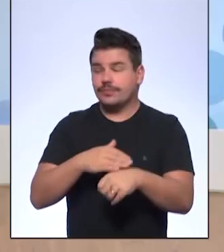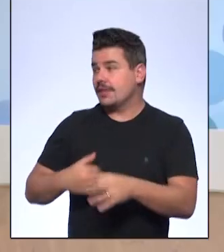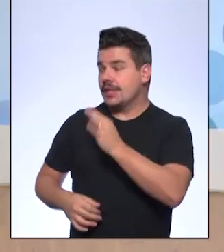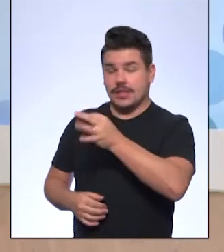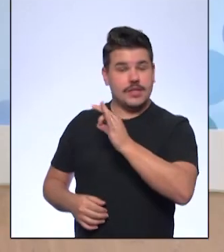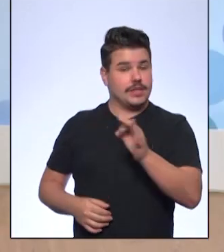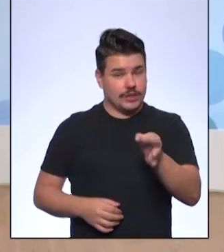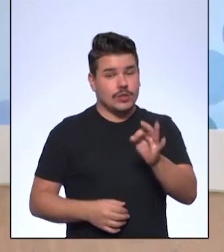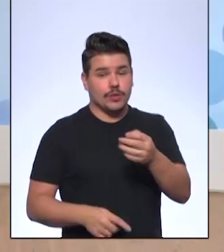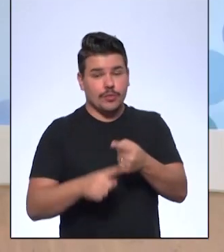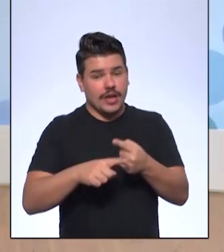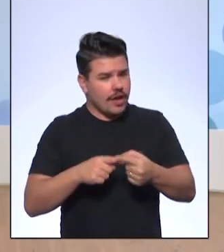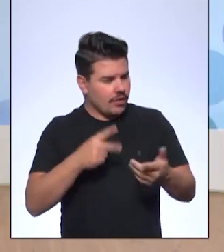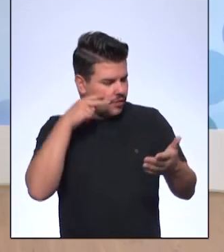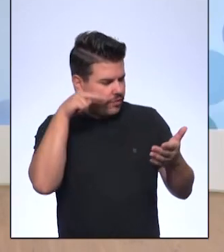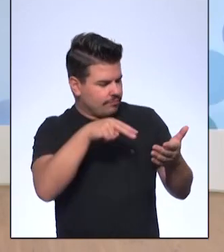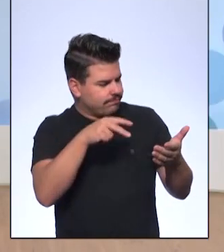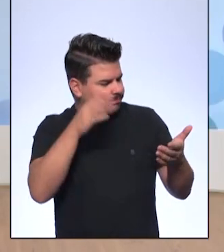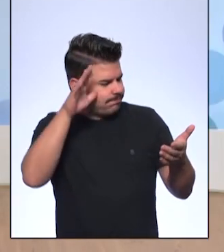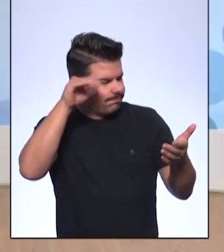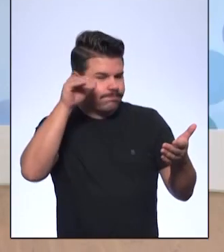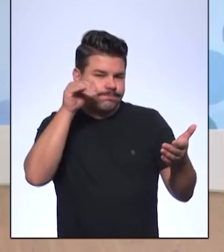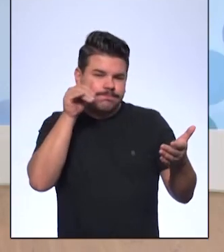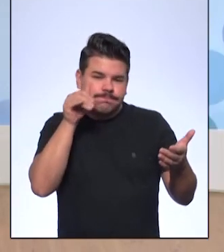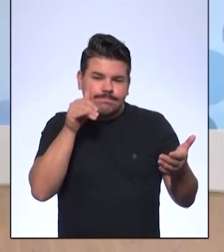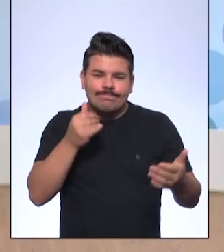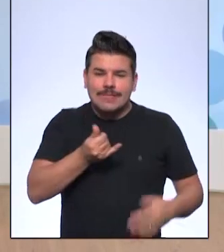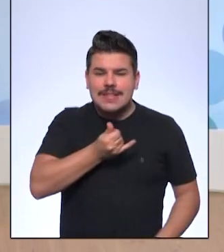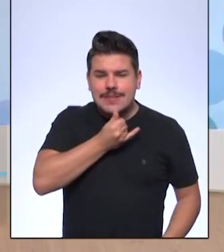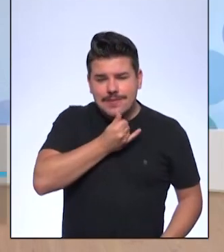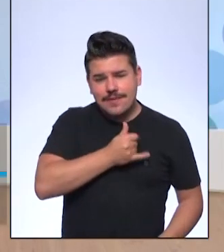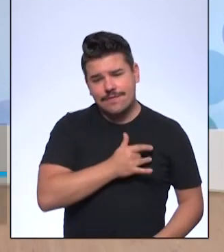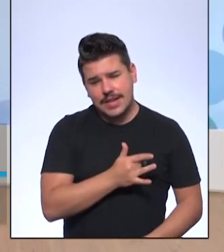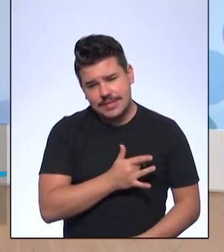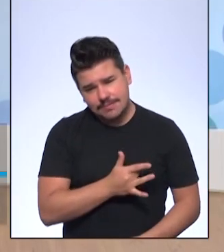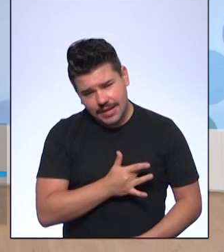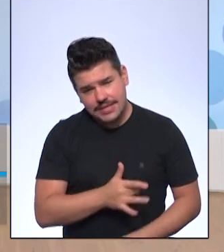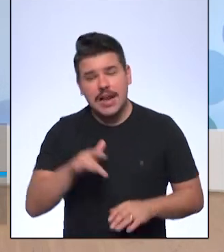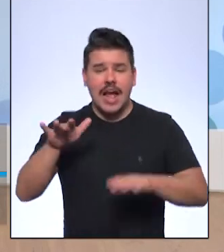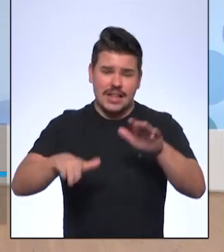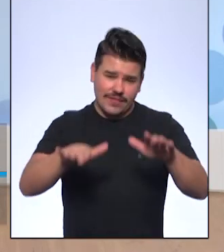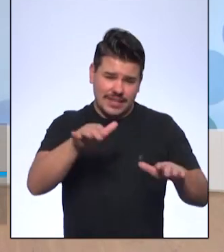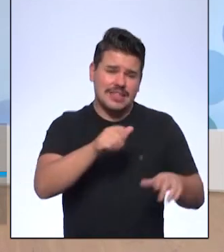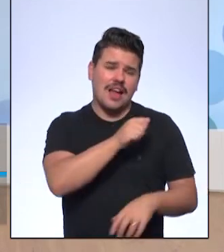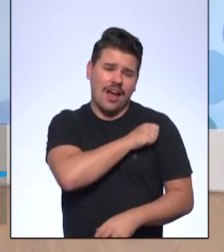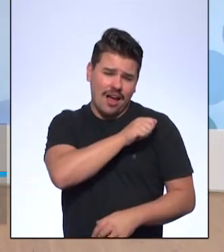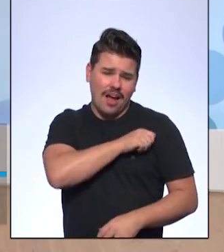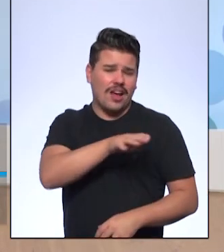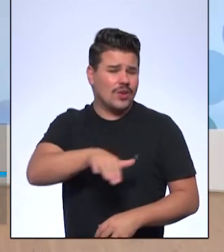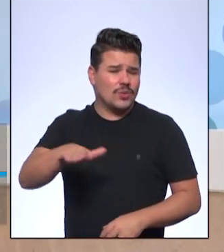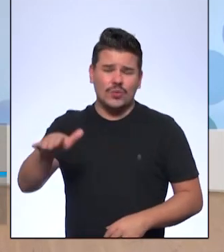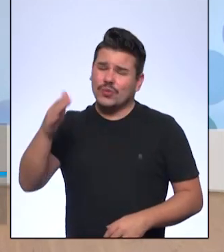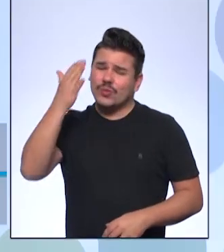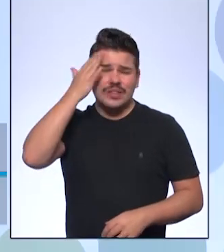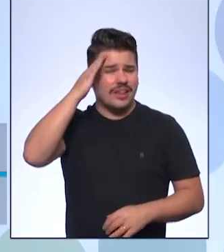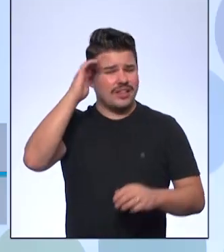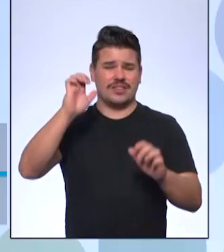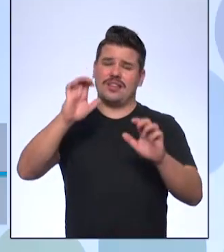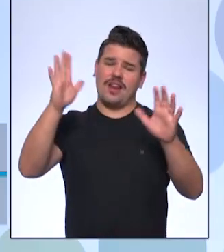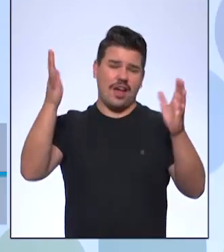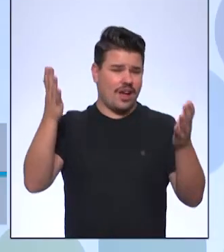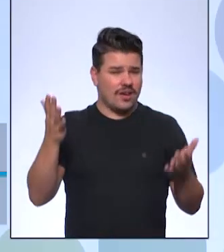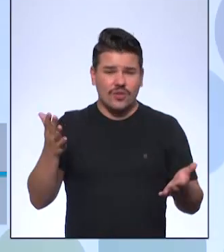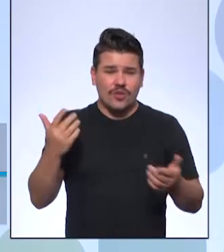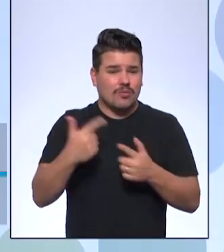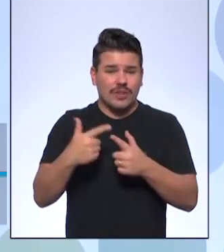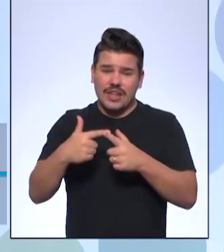estou aqui, ó, de olho. Infelizmente, ainda temos alguns alunos que não estão